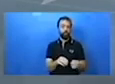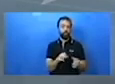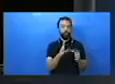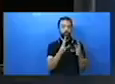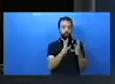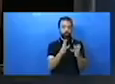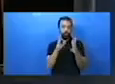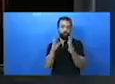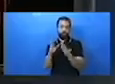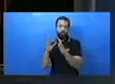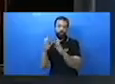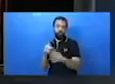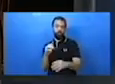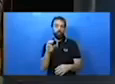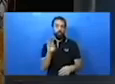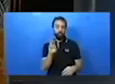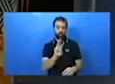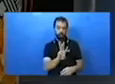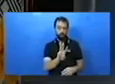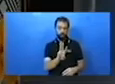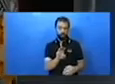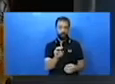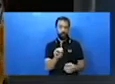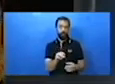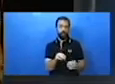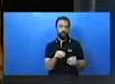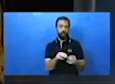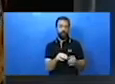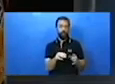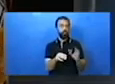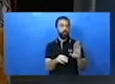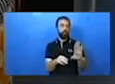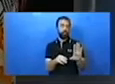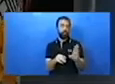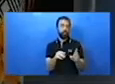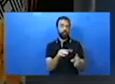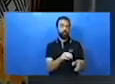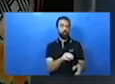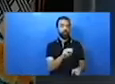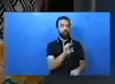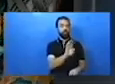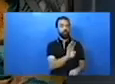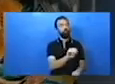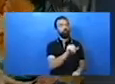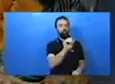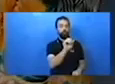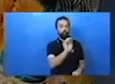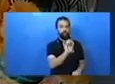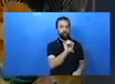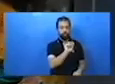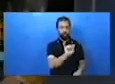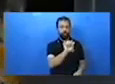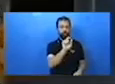cor. Cada caixa tem uma quantidade. A letra A tem 12, a B 24, a C